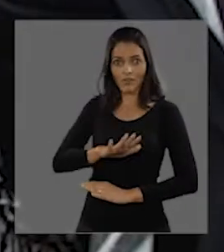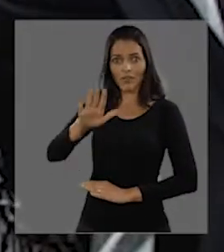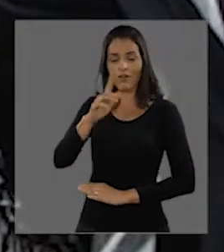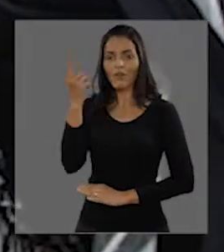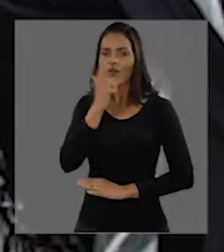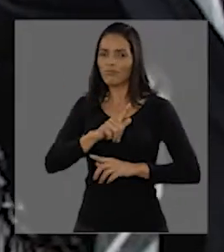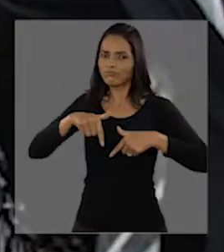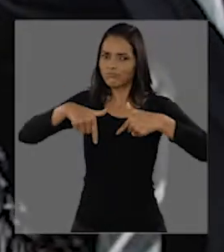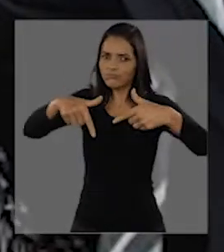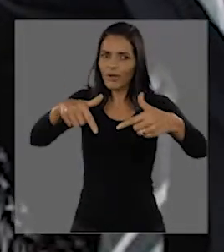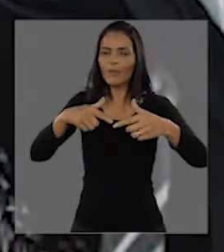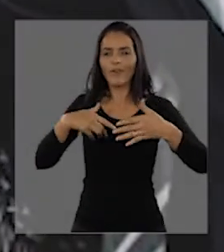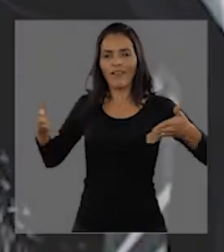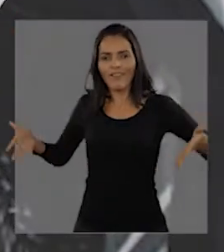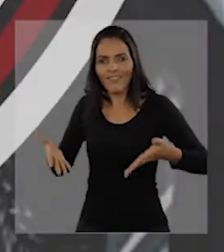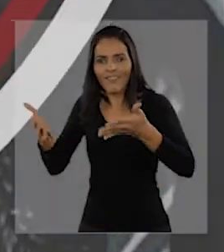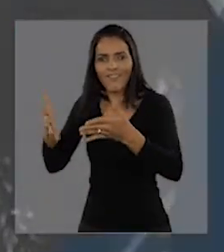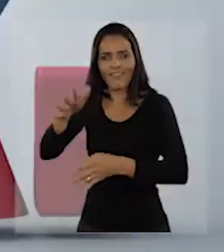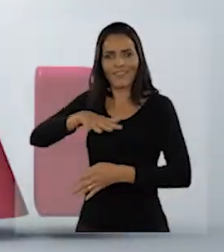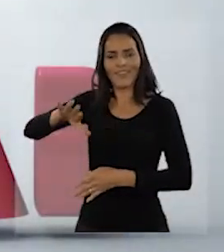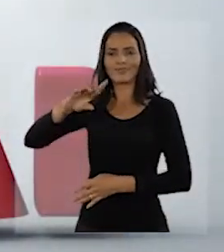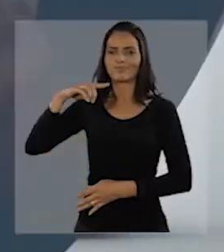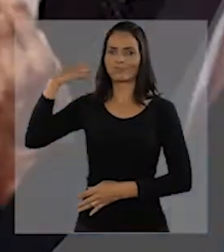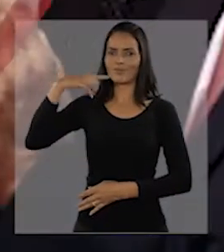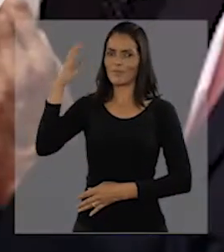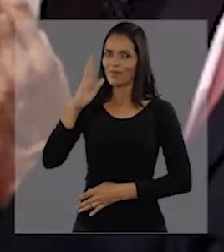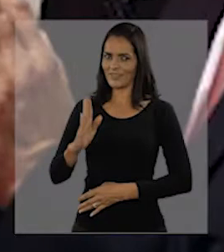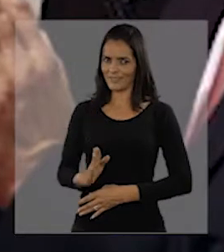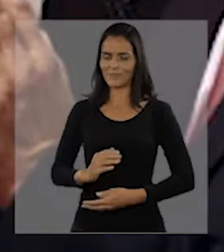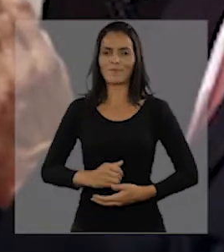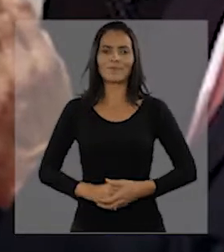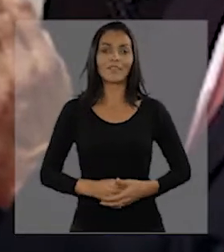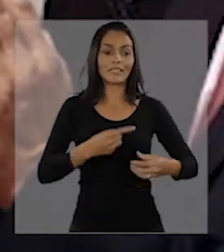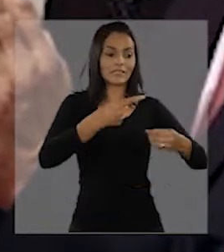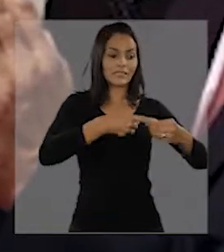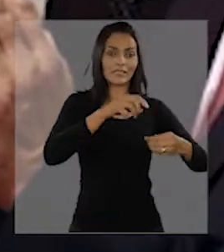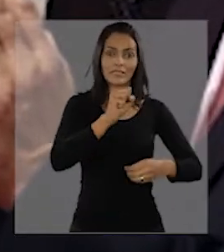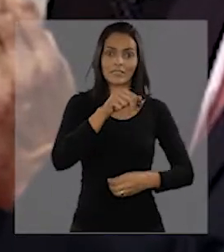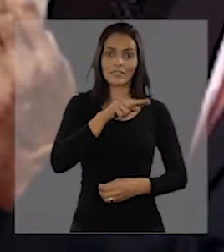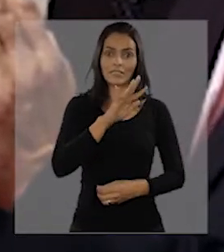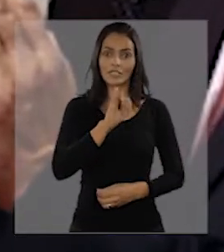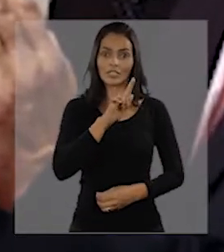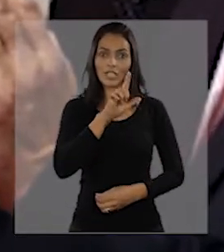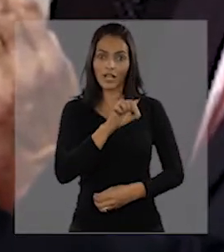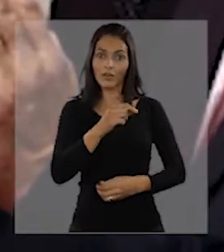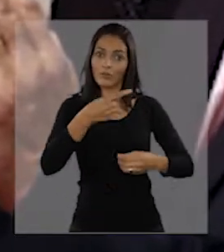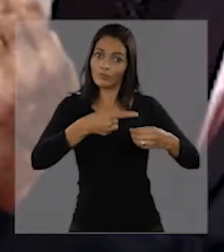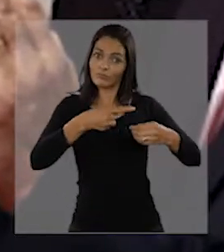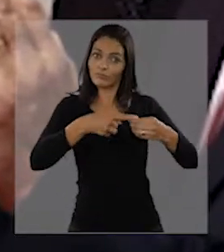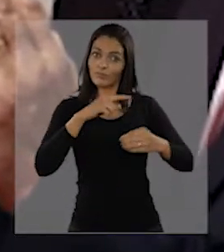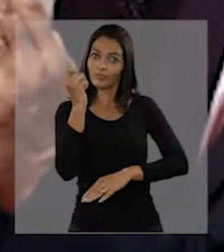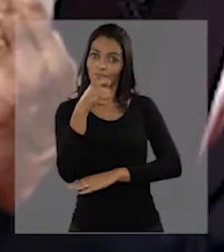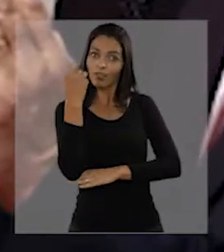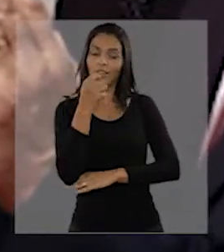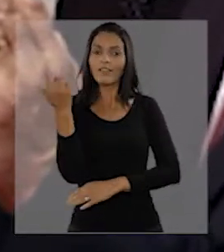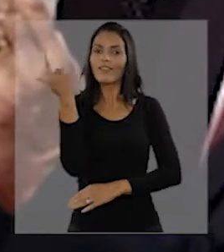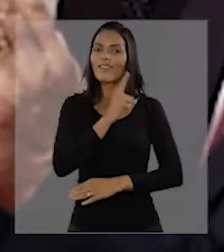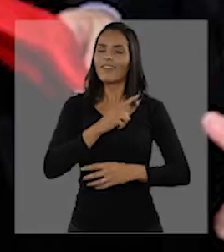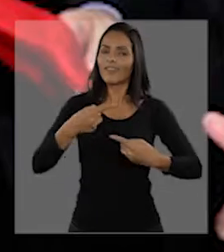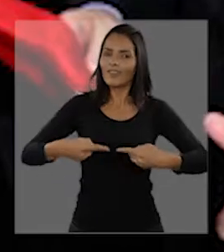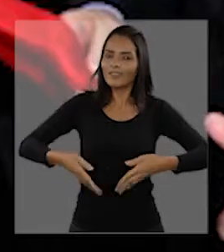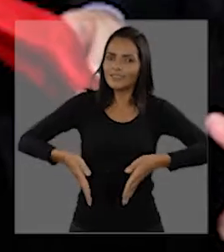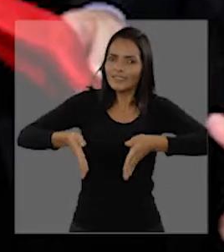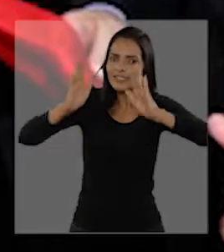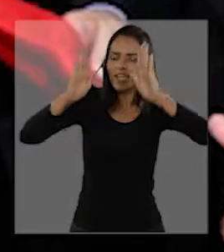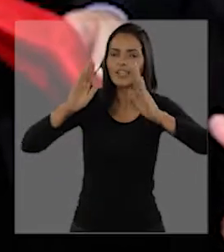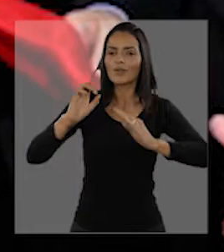em prol da advocacia brasileira. A cidade de Santiago, também no Rio Grande do Sul, ganhou uma sede